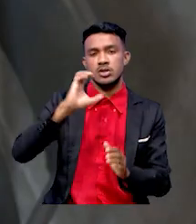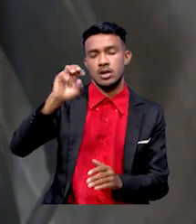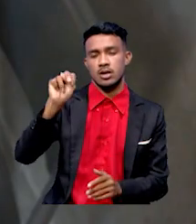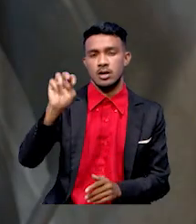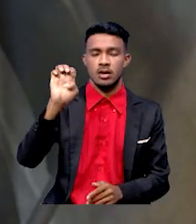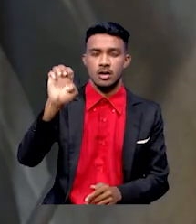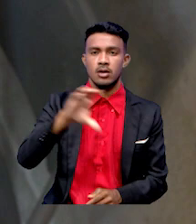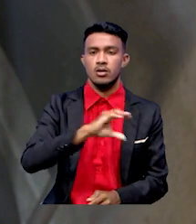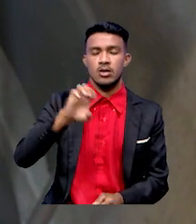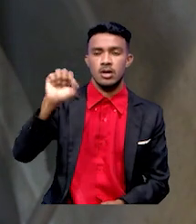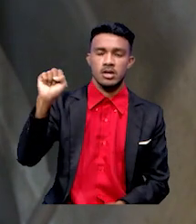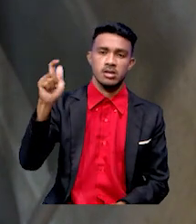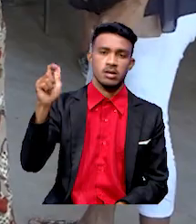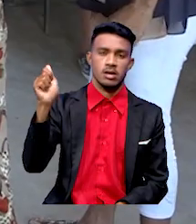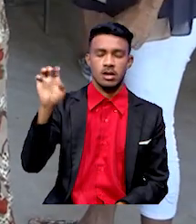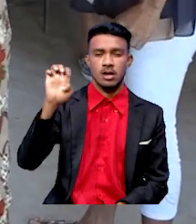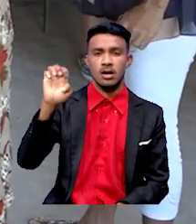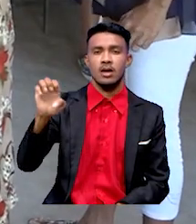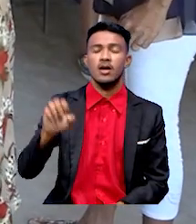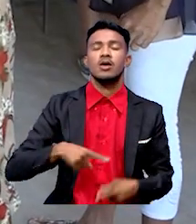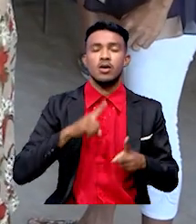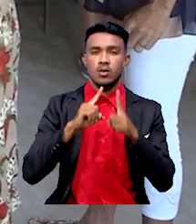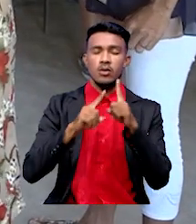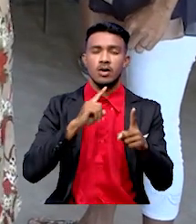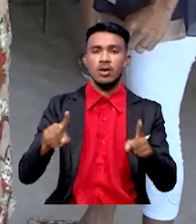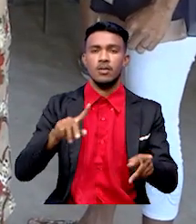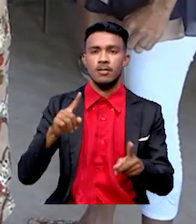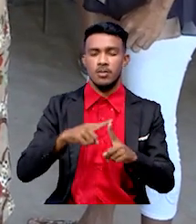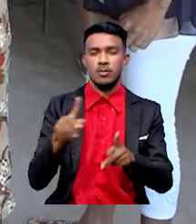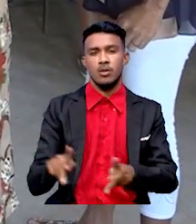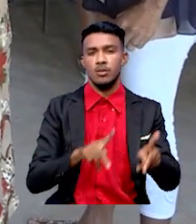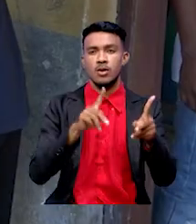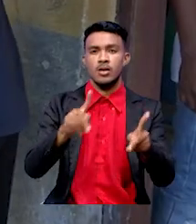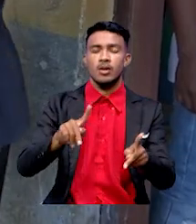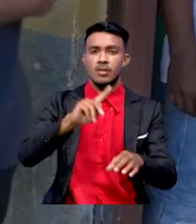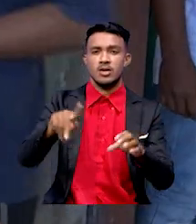atu clarifica ba público motivo husi taxa participação ne B-, e a